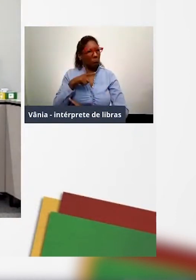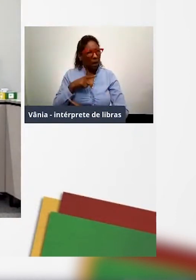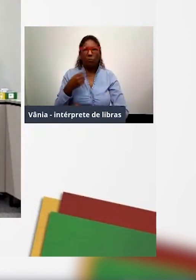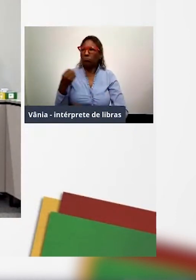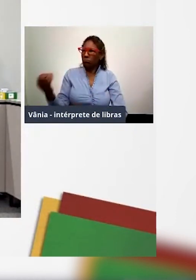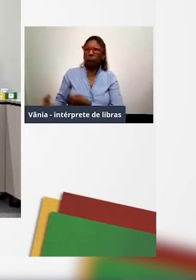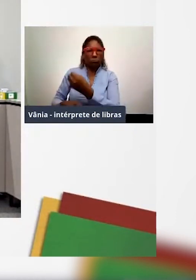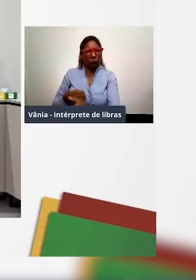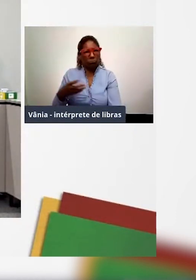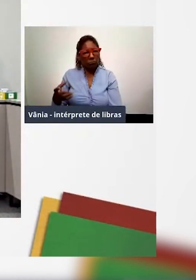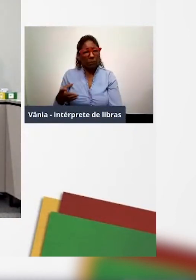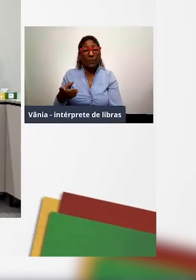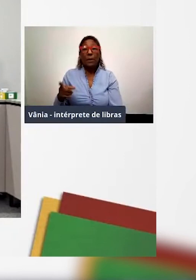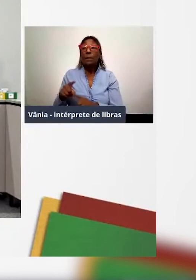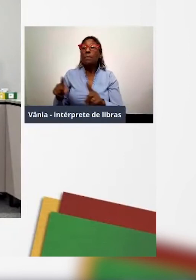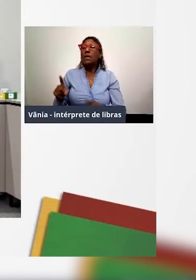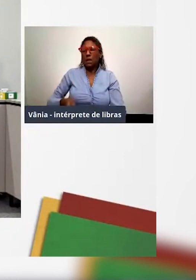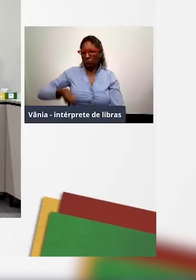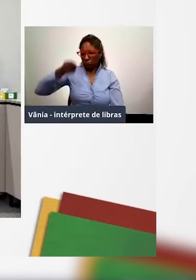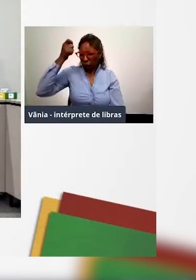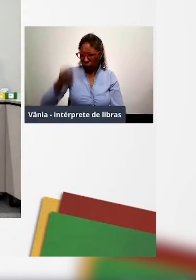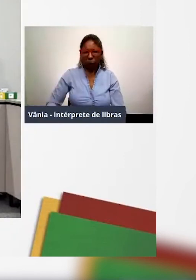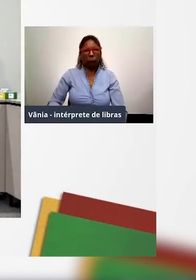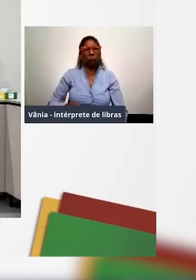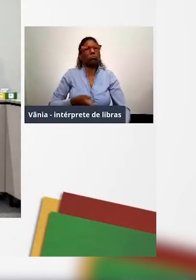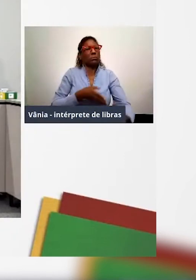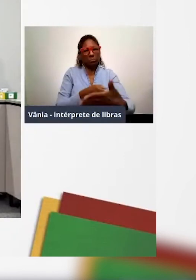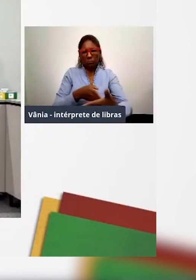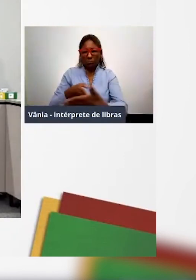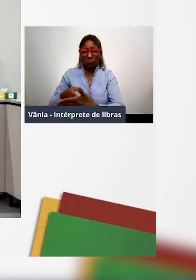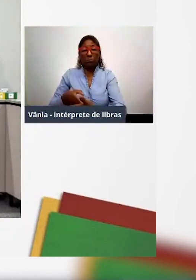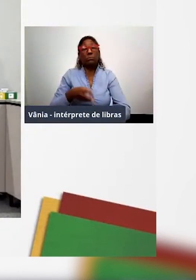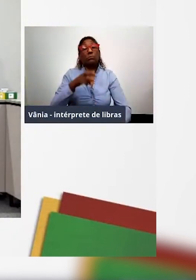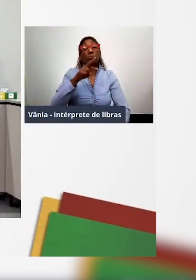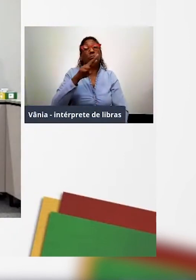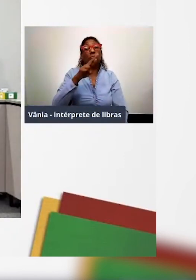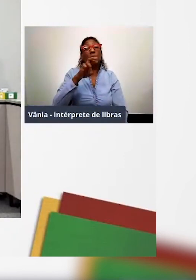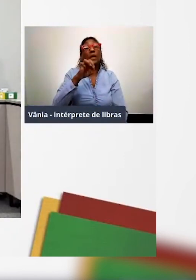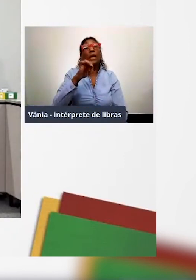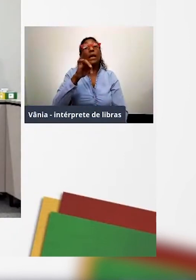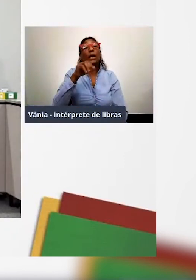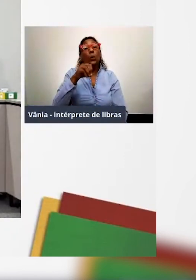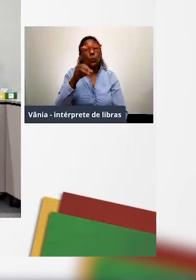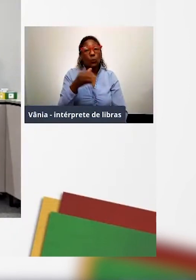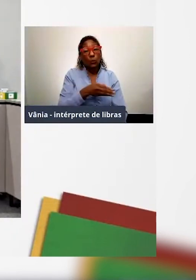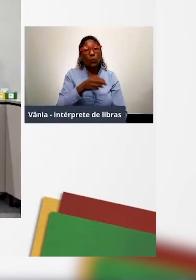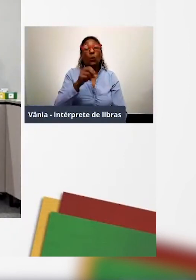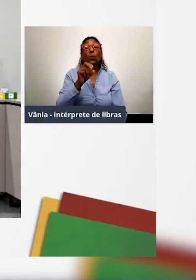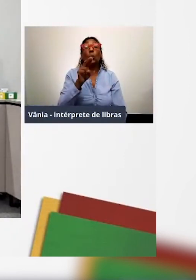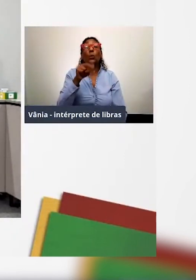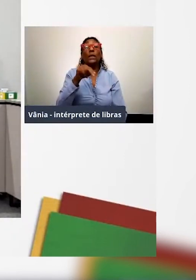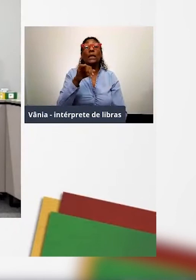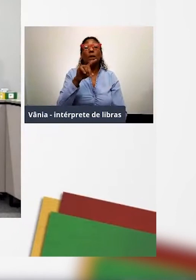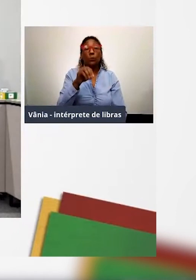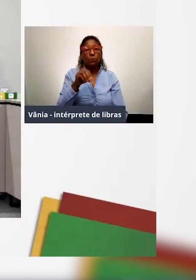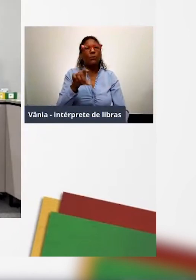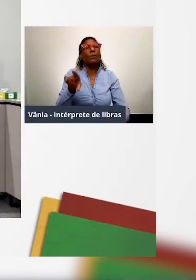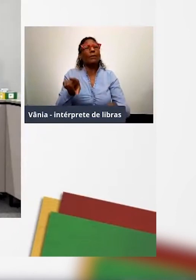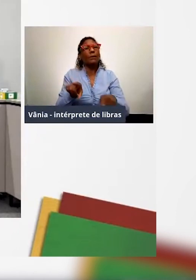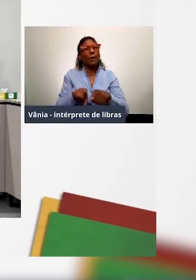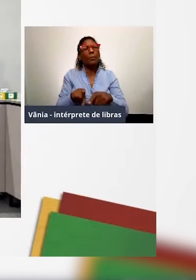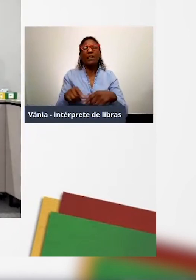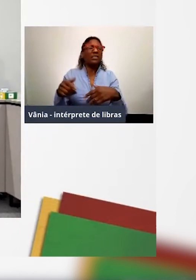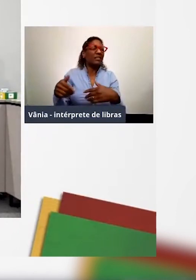população, com restrições muito severas. O Reino Unido acaba de começar a relaxar as suas restrições depois de